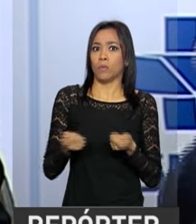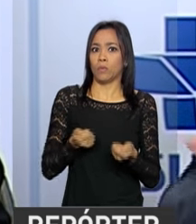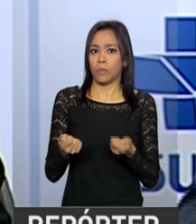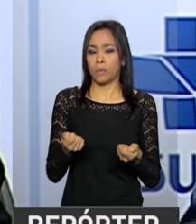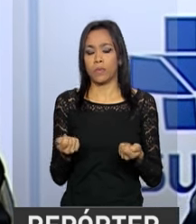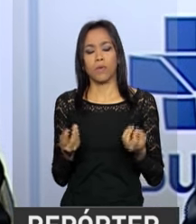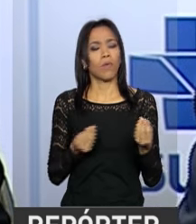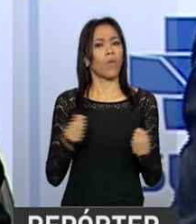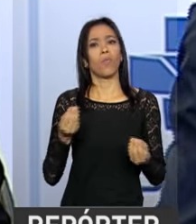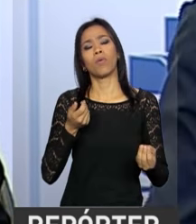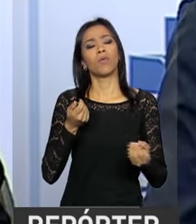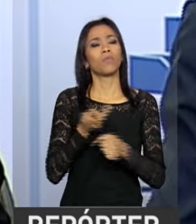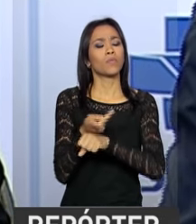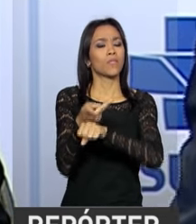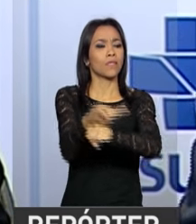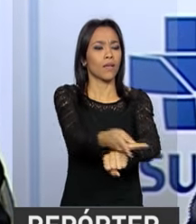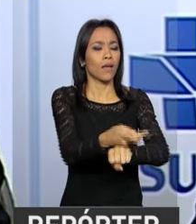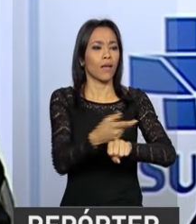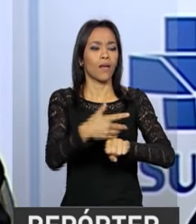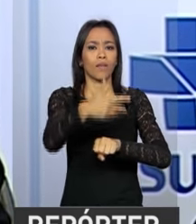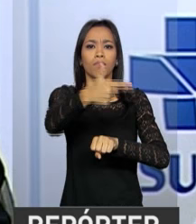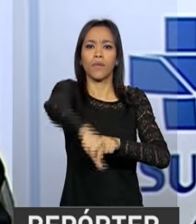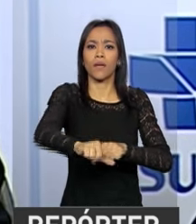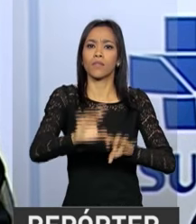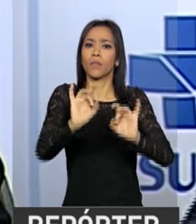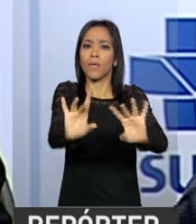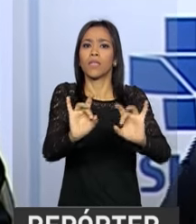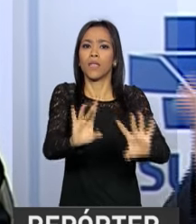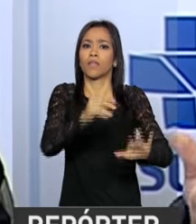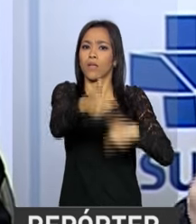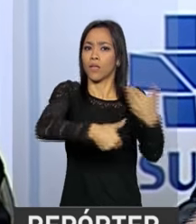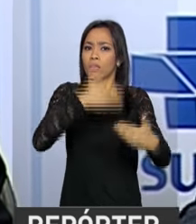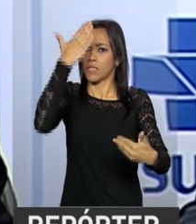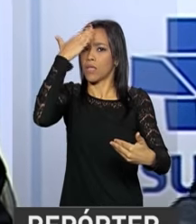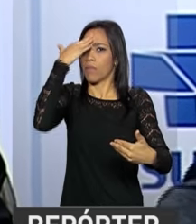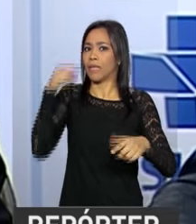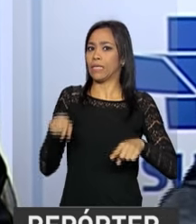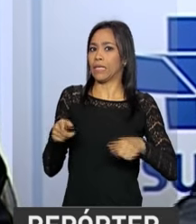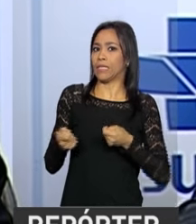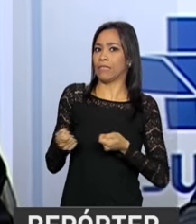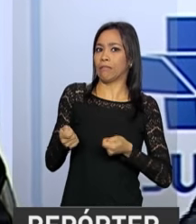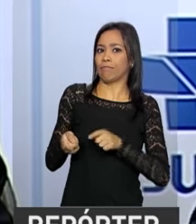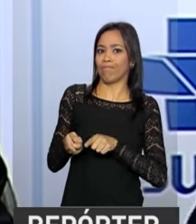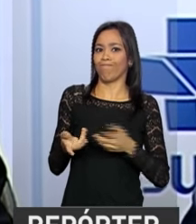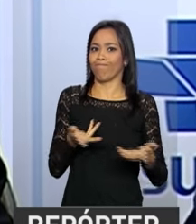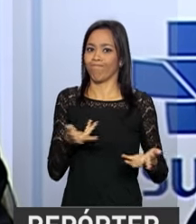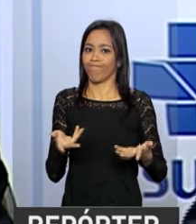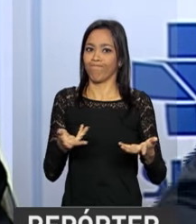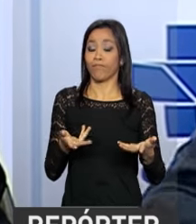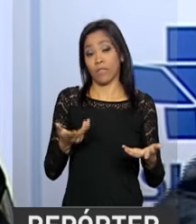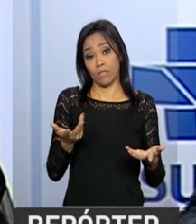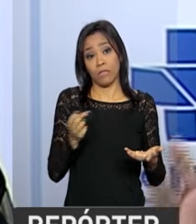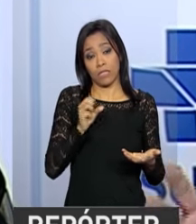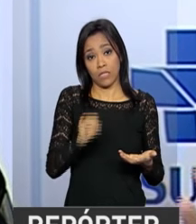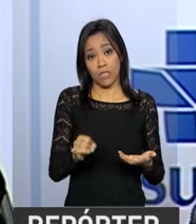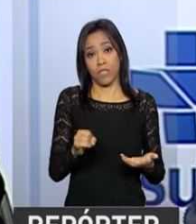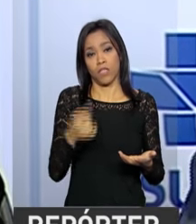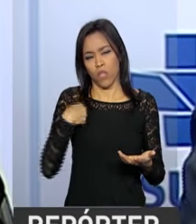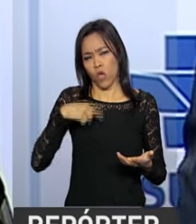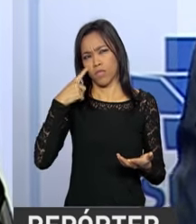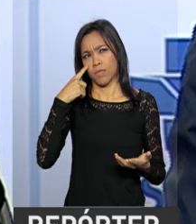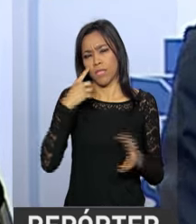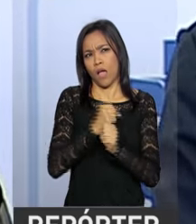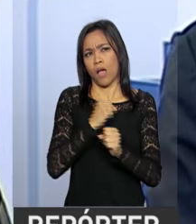ousar buscar mais qualidade no tratamento sabendo que há um impacto financeiro Então se fizéssemos uma conta